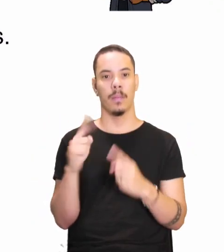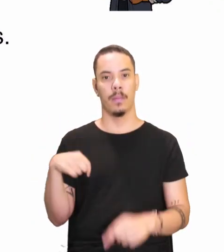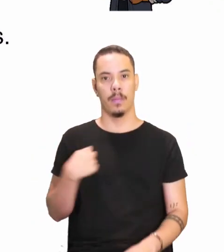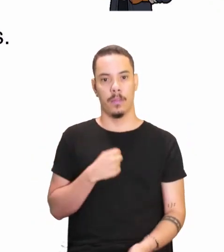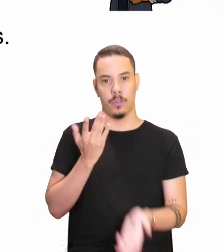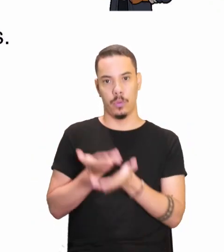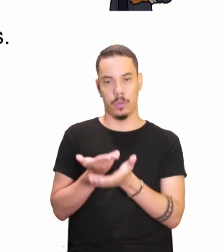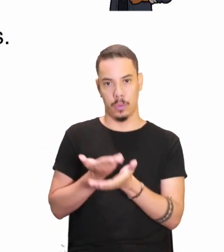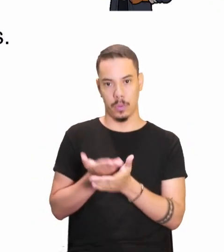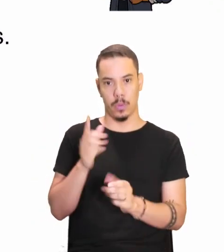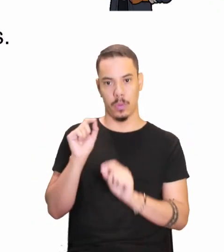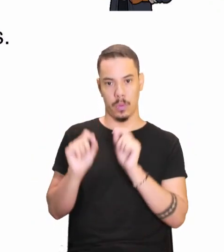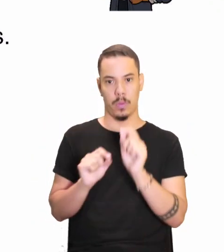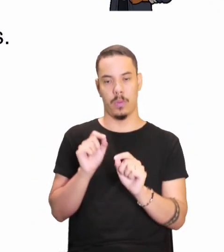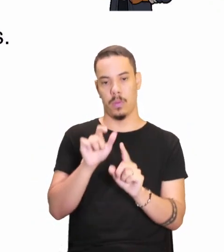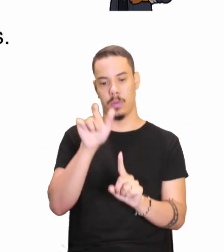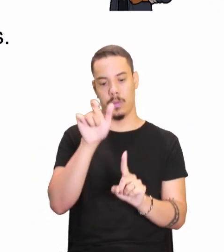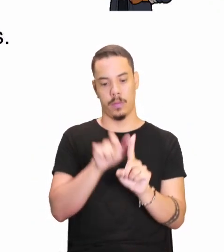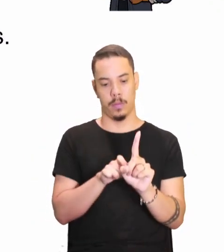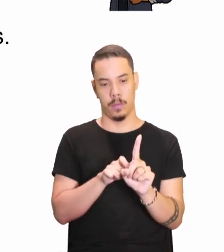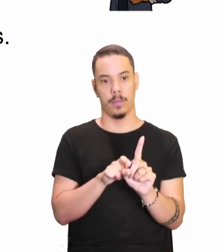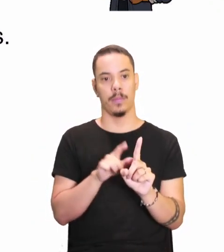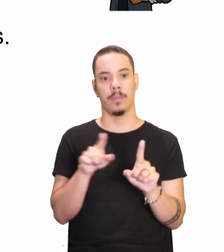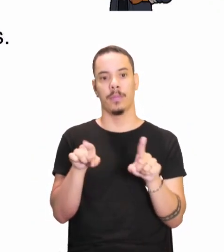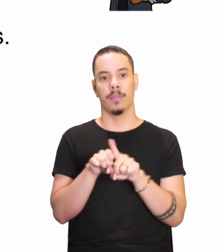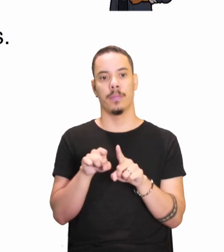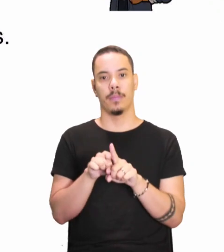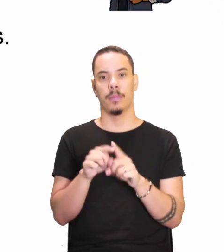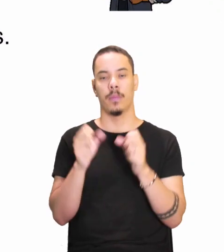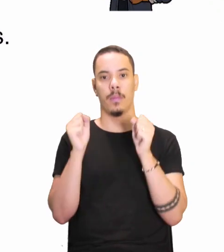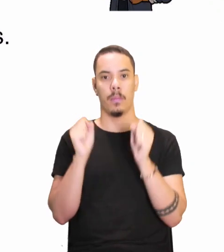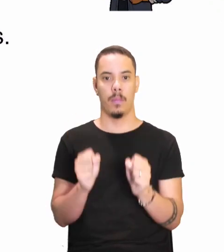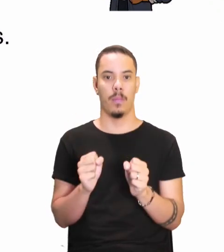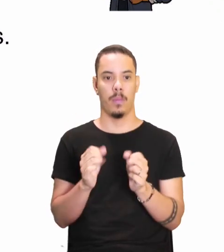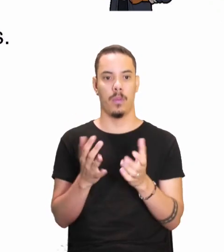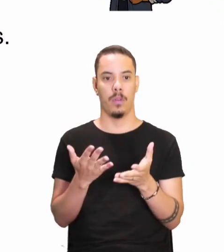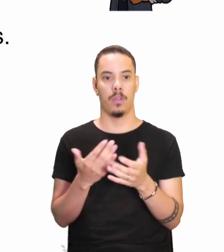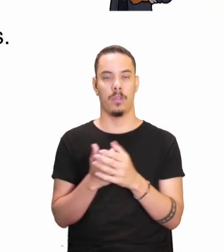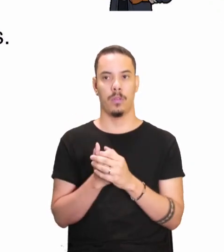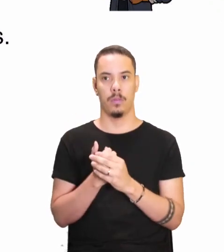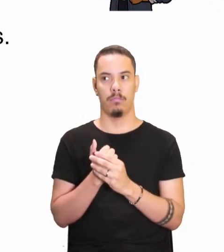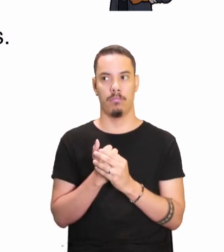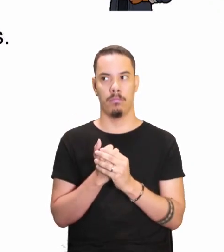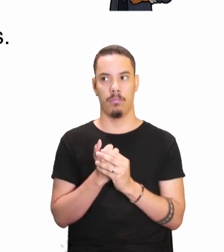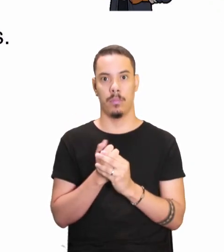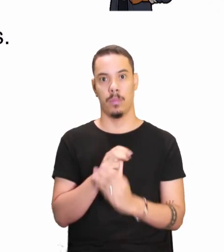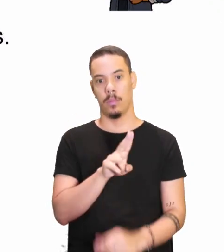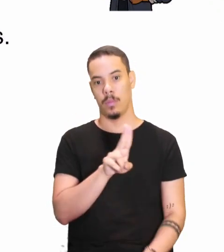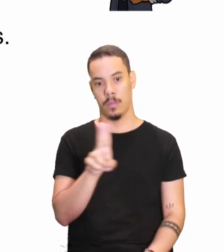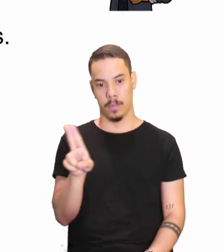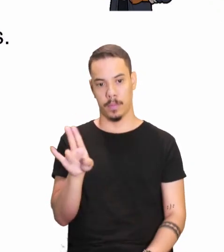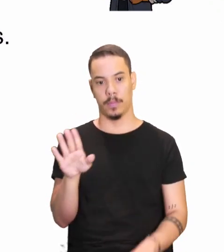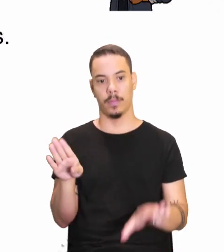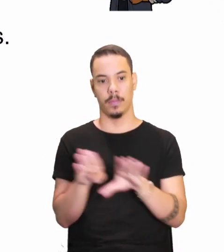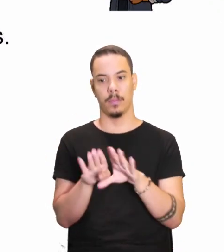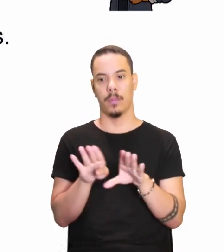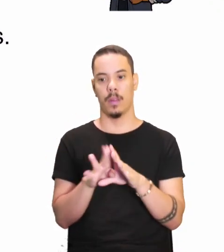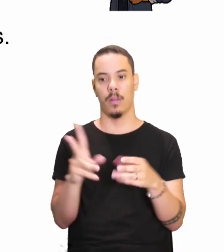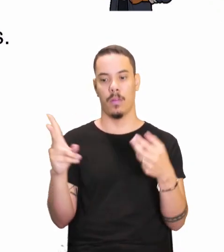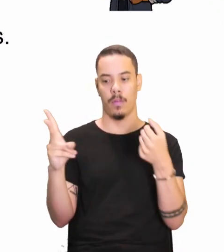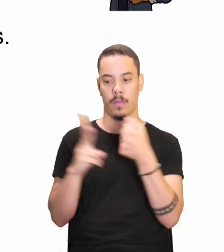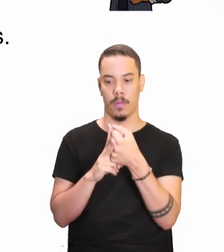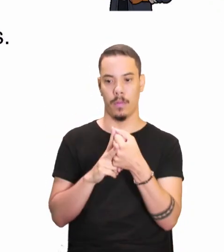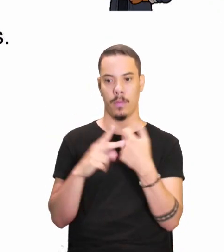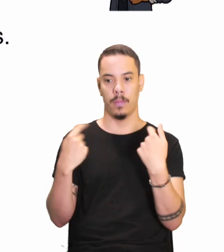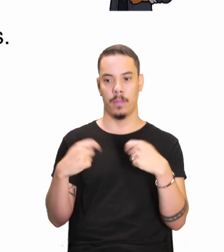O sujeito, né? A questão que pode ser o nome, tá bom? O verbo vai ter que fazer a